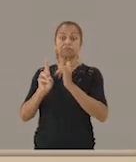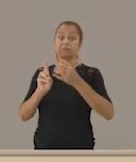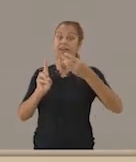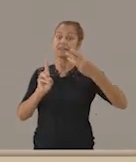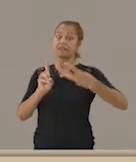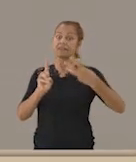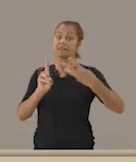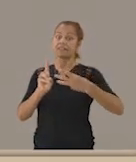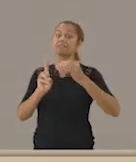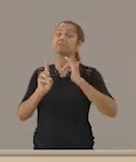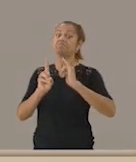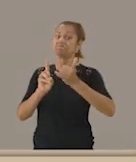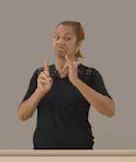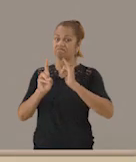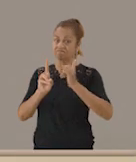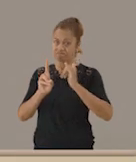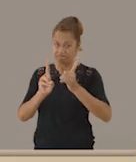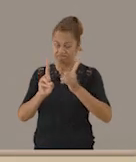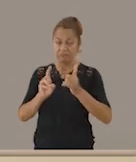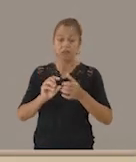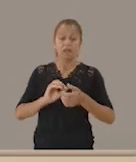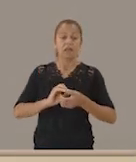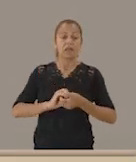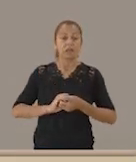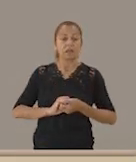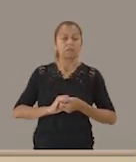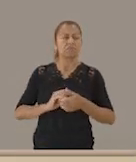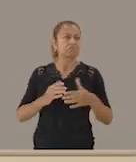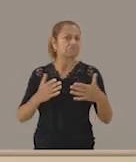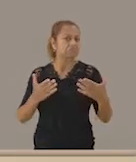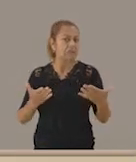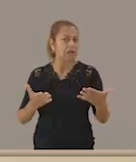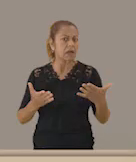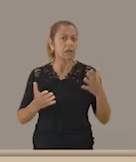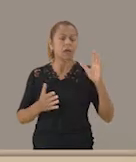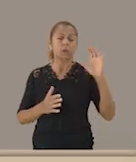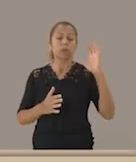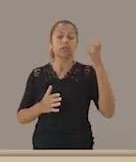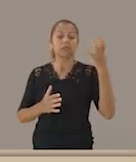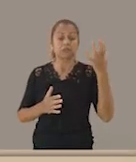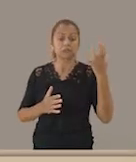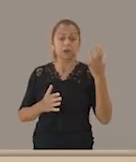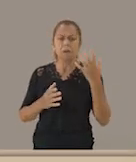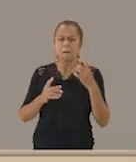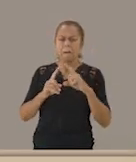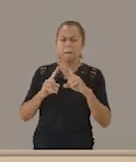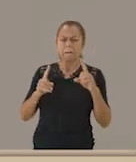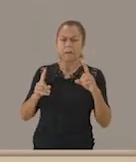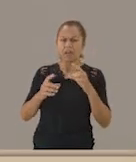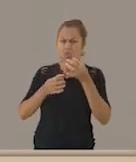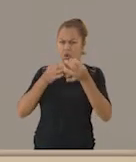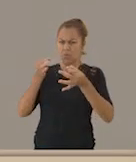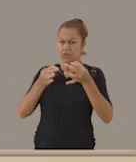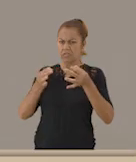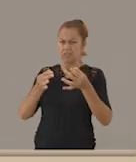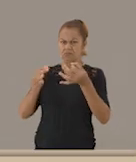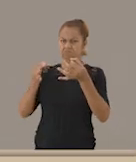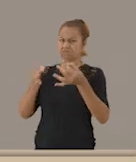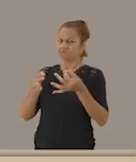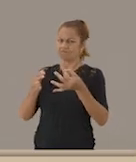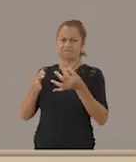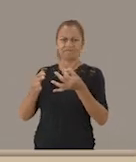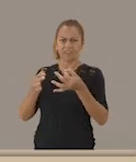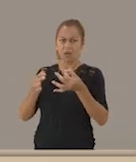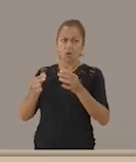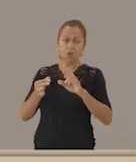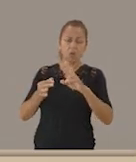Embora o foco seja o fato, acontecimento noticiado não existe isenção total de opinião do jornalista